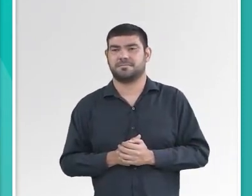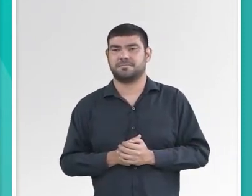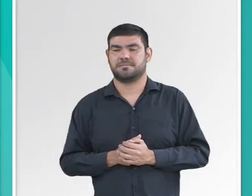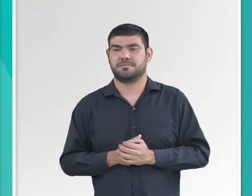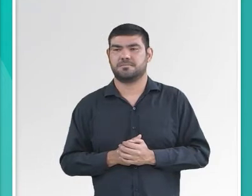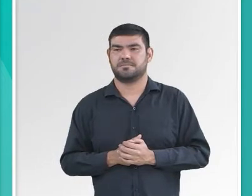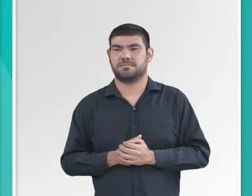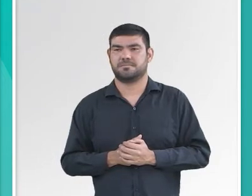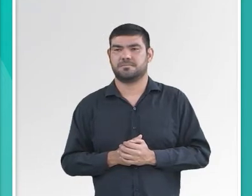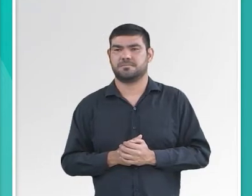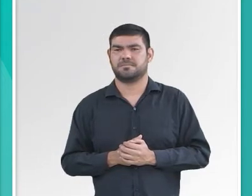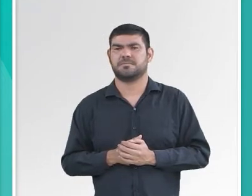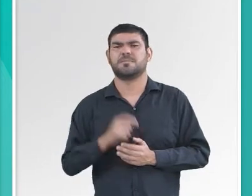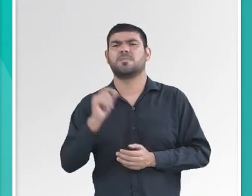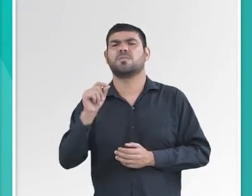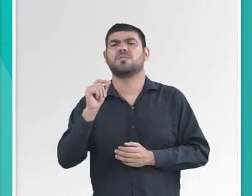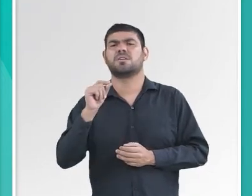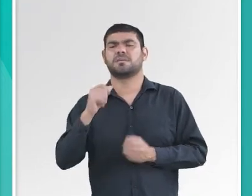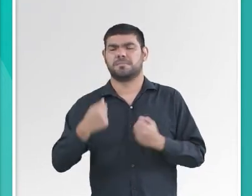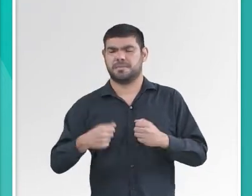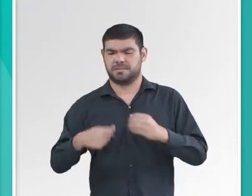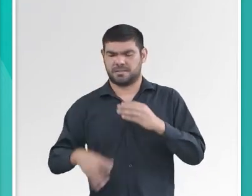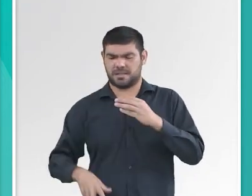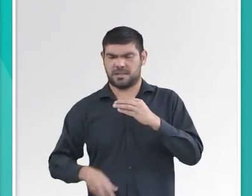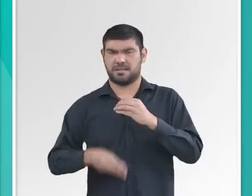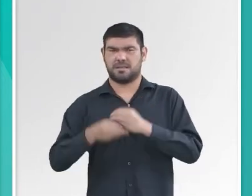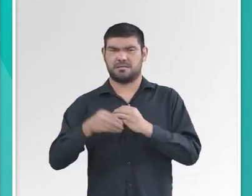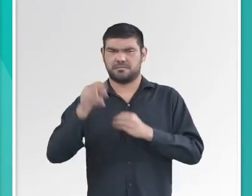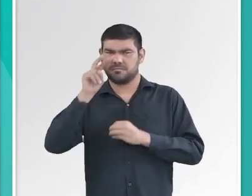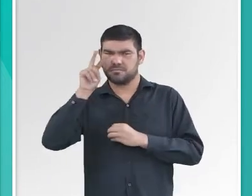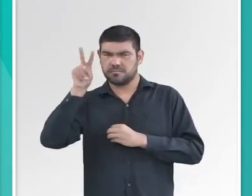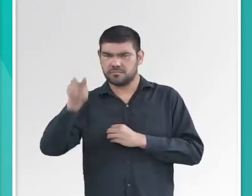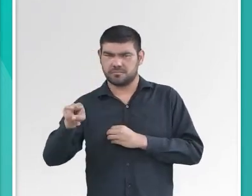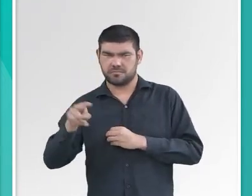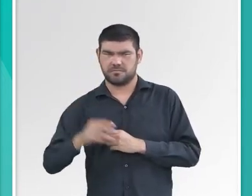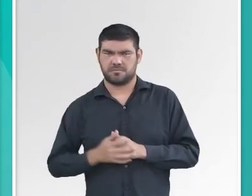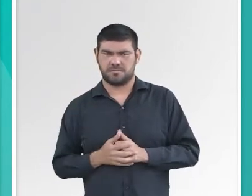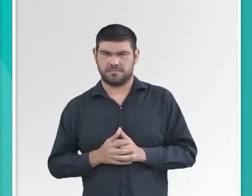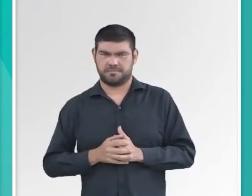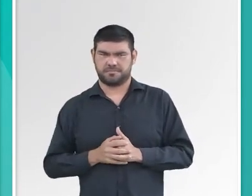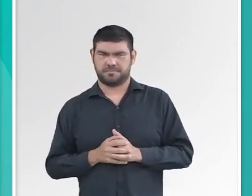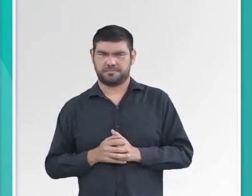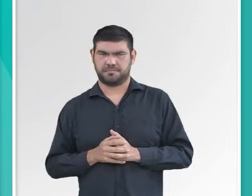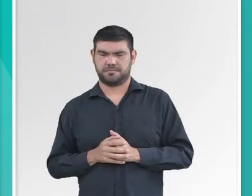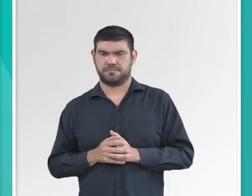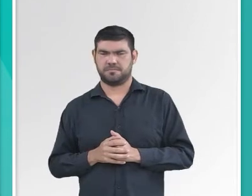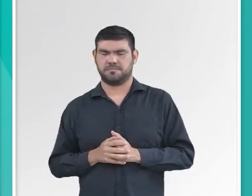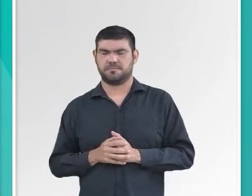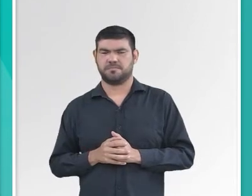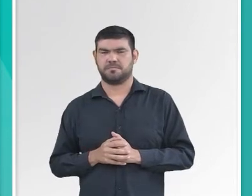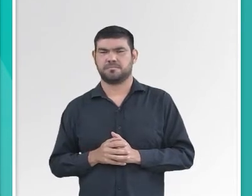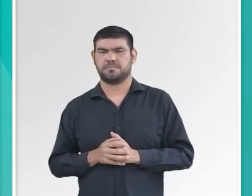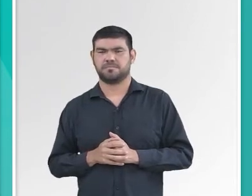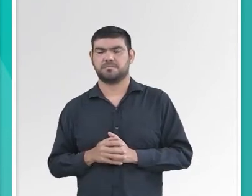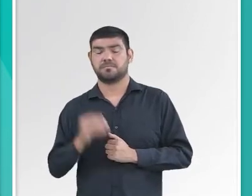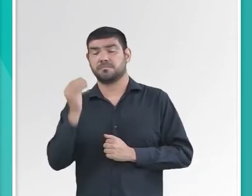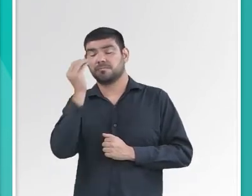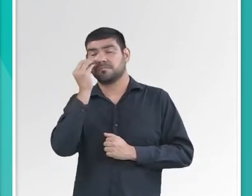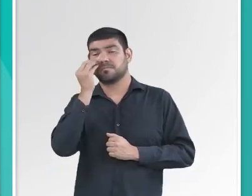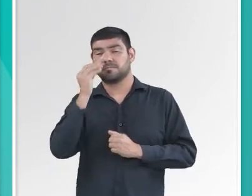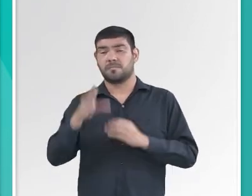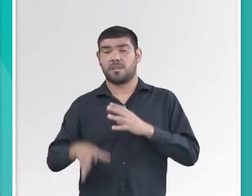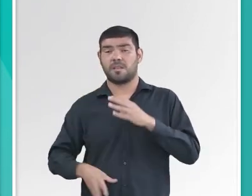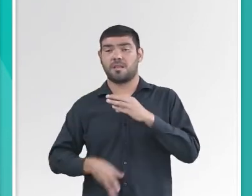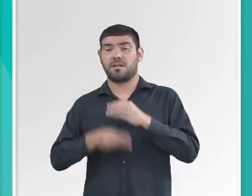E o que deve conter um texto de uma resenha? Então, vamos verificar. Então, observe aí, fiquem